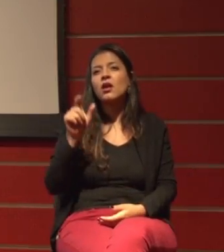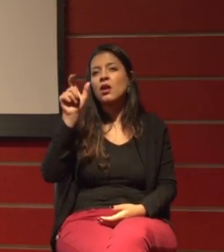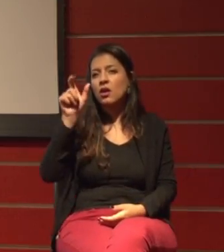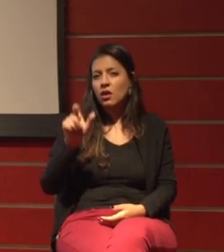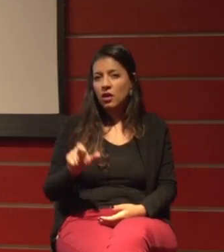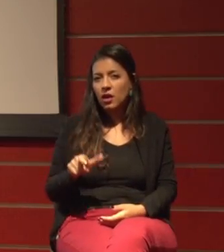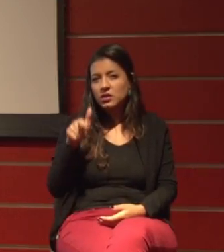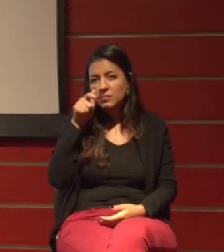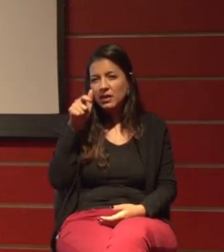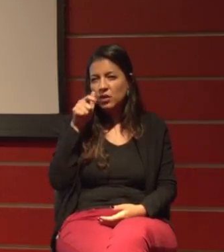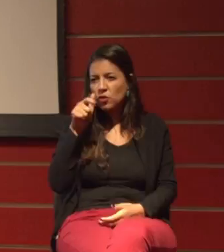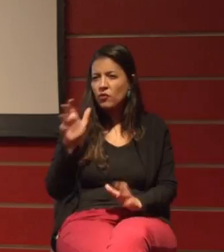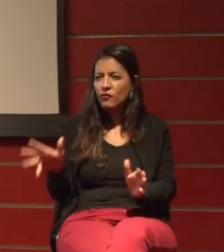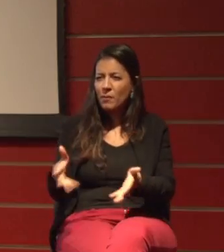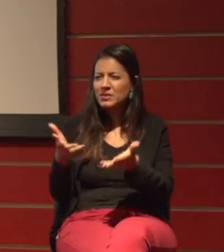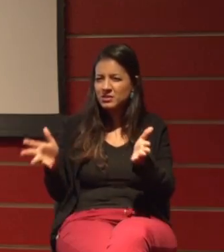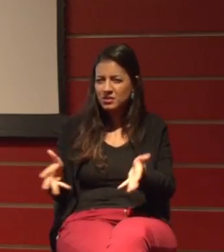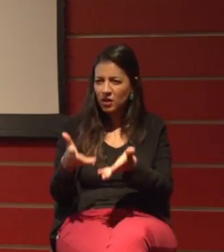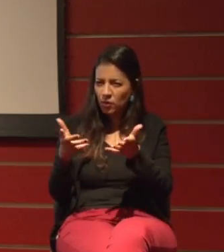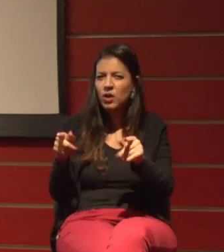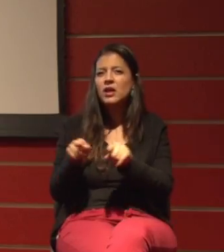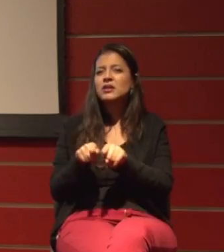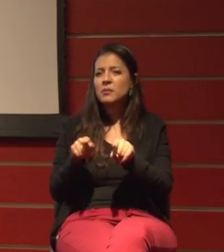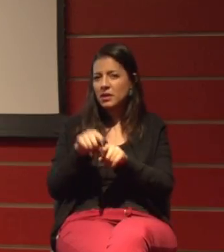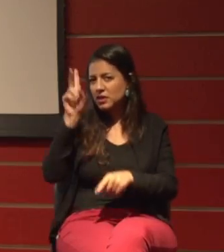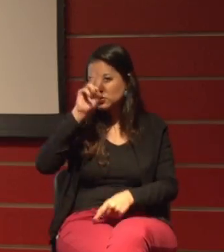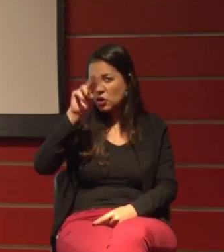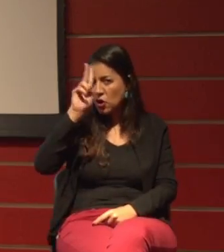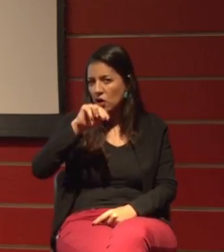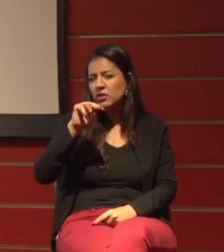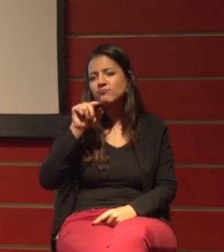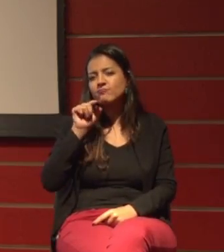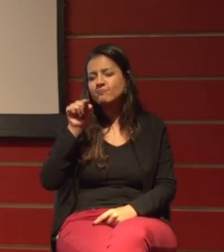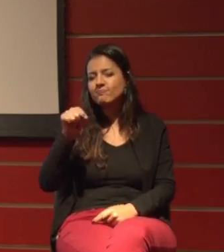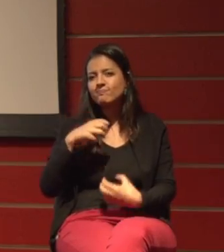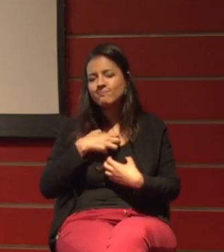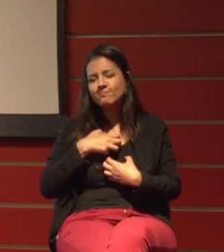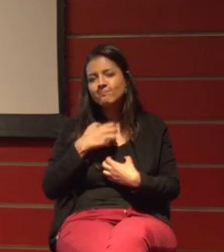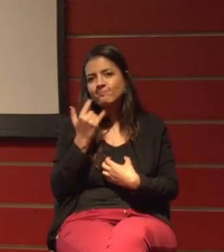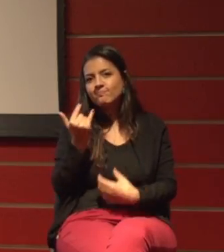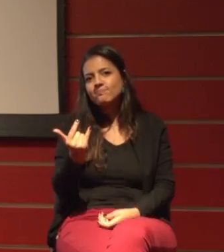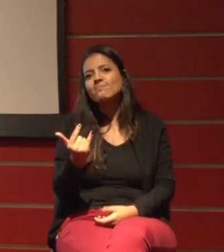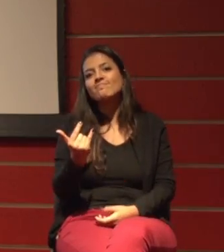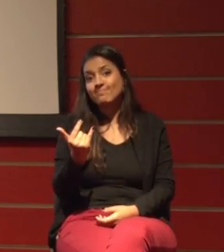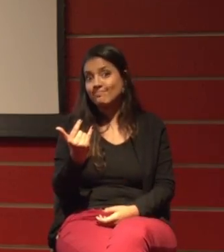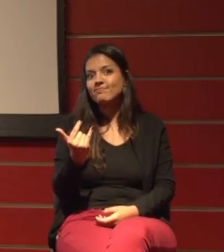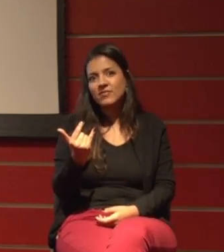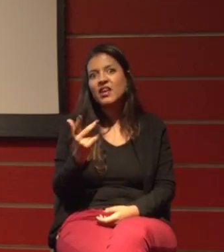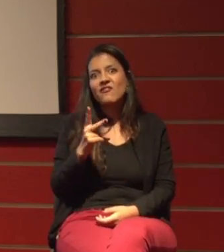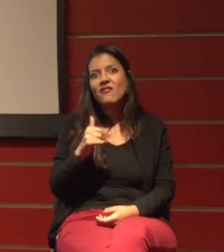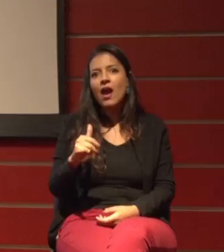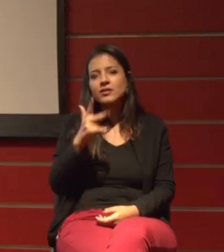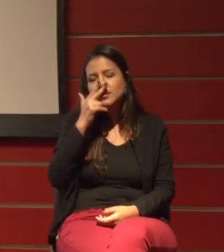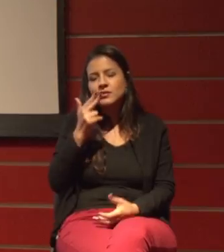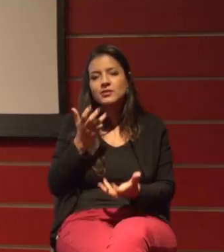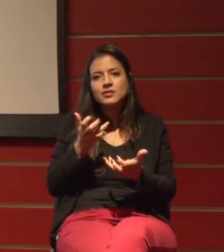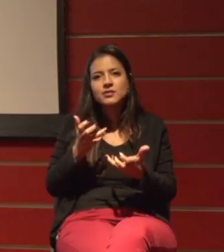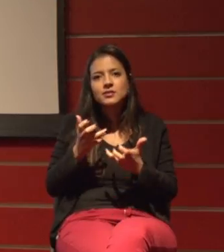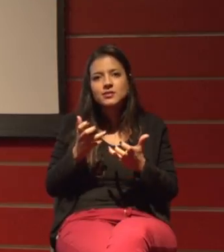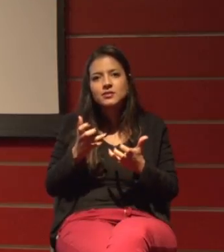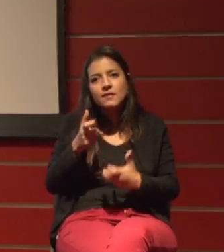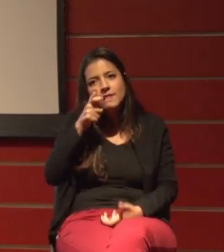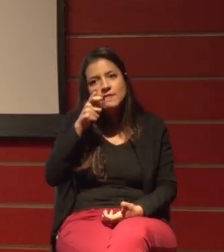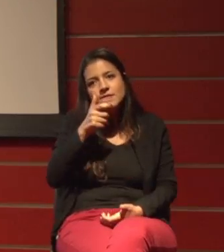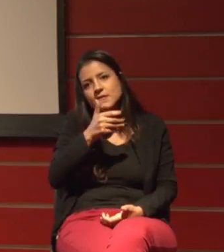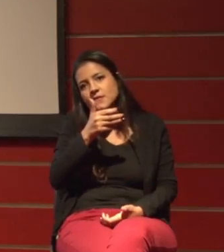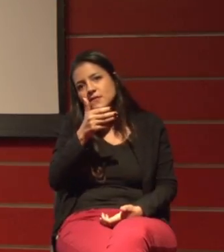e de apreensão de história que também vai passar a ser mais viciado e que muitas vezes